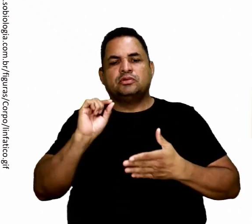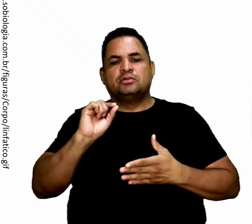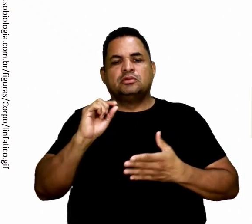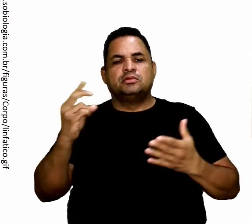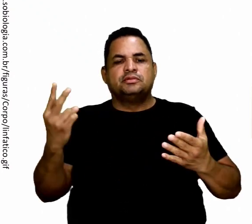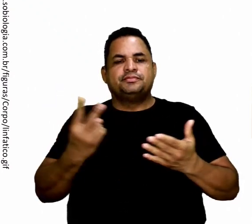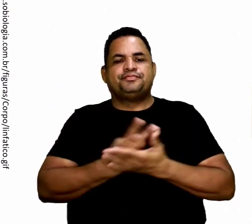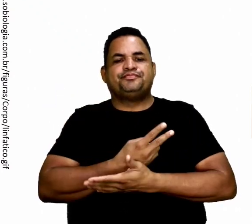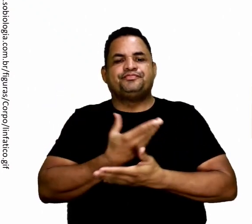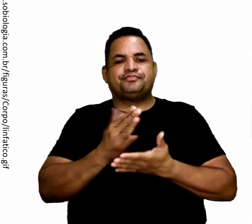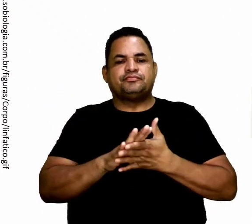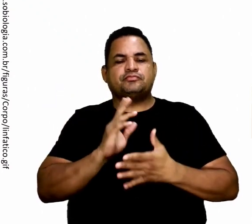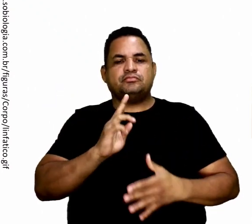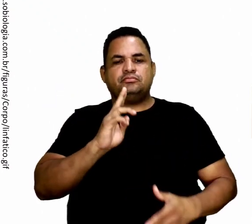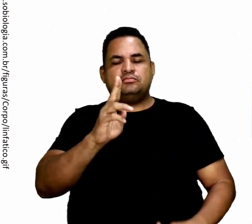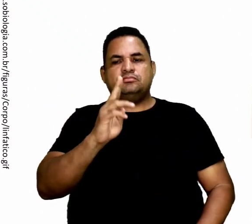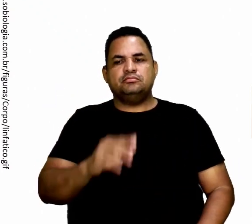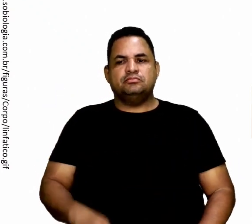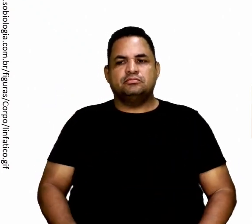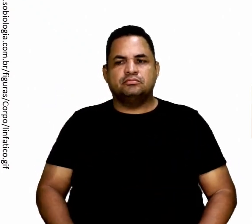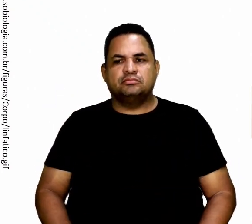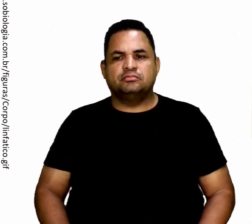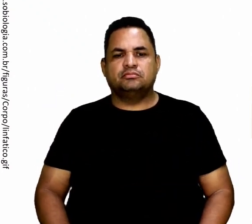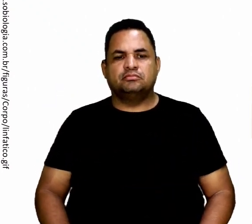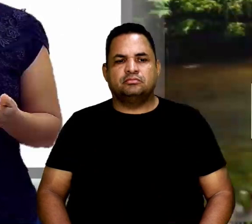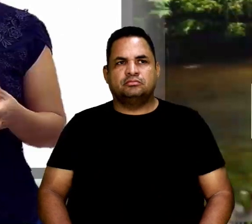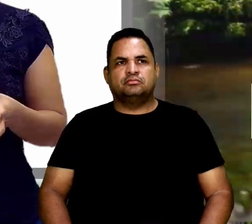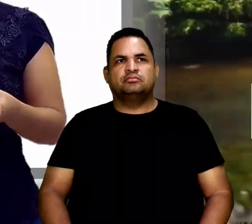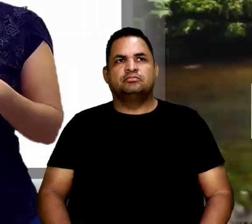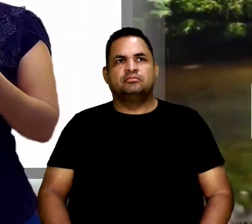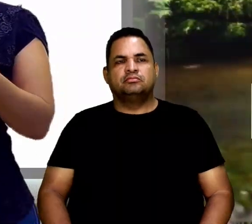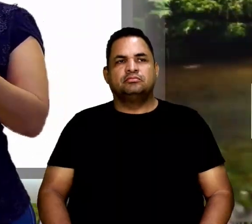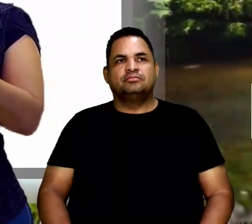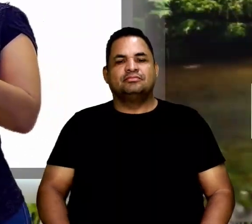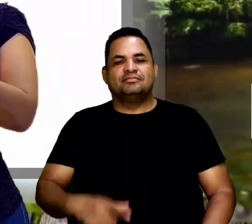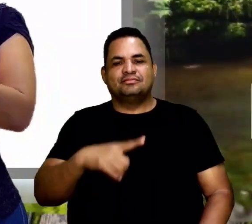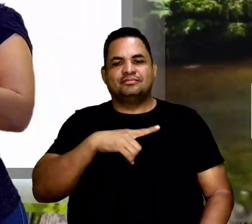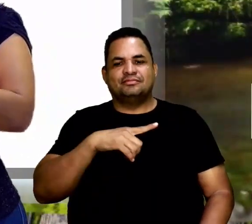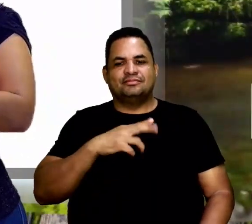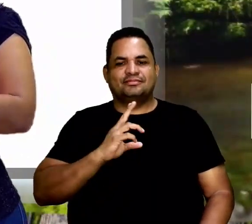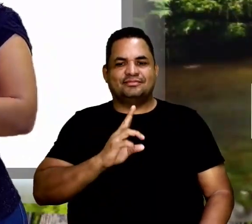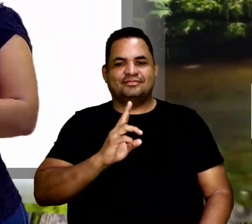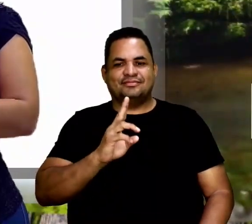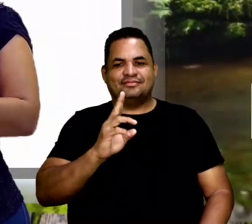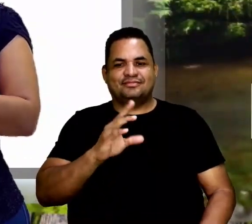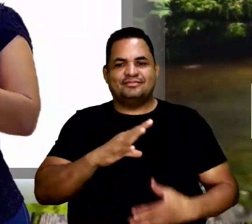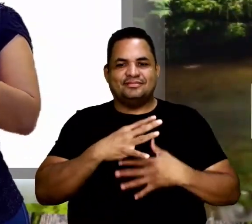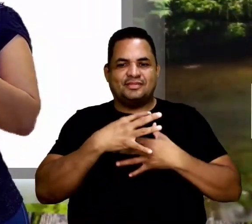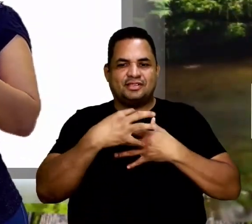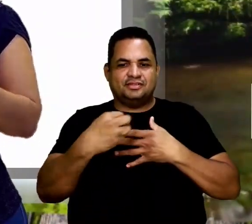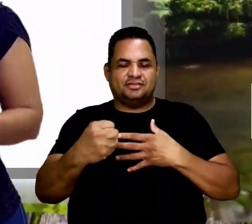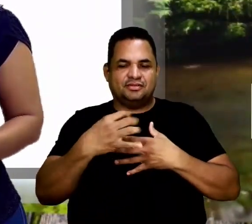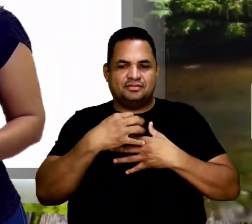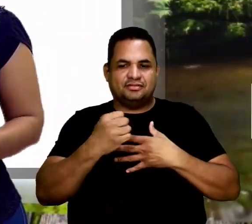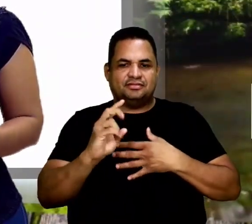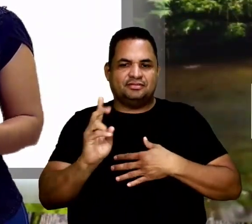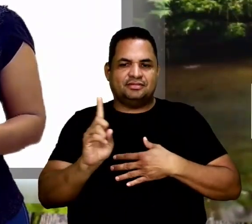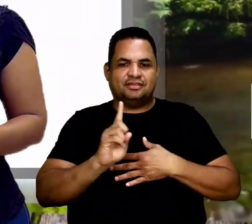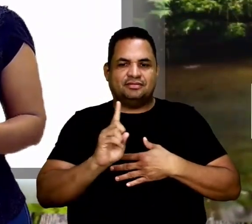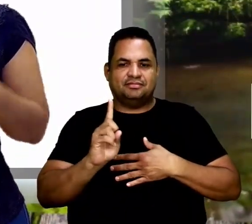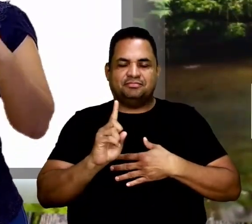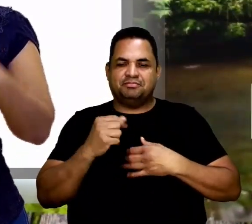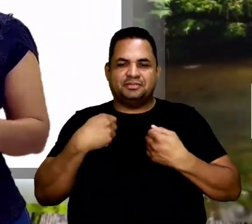acontecer nesse processo. Então, o tecido linfático também vai ter esse processo de remover aquilo que não é mais